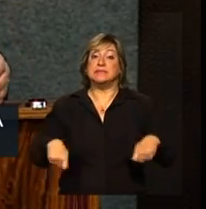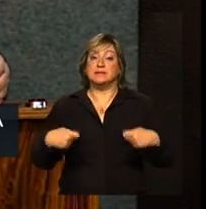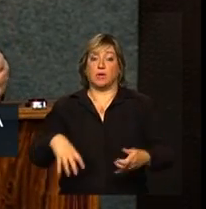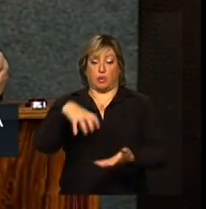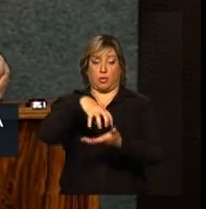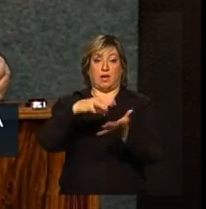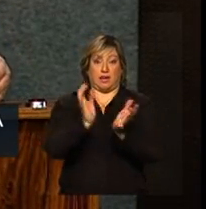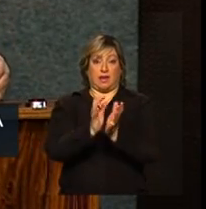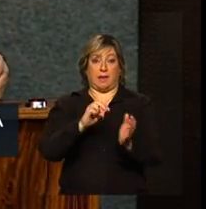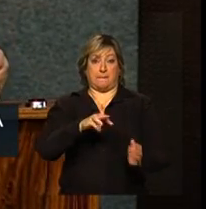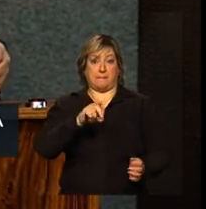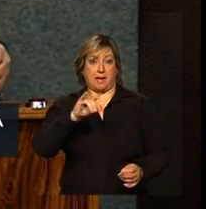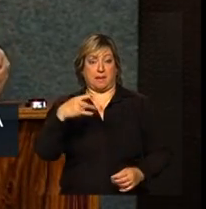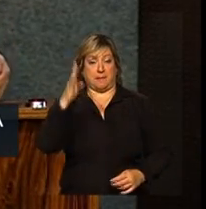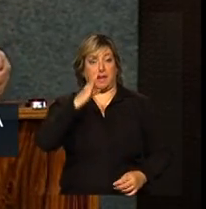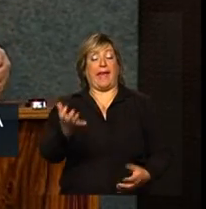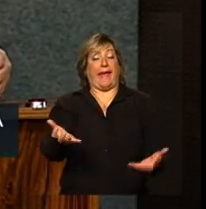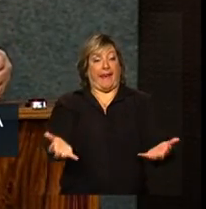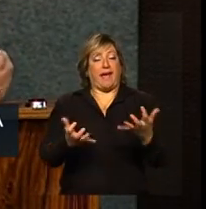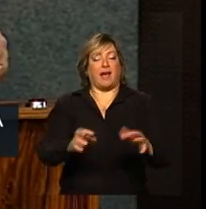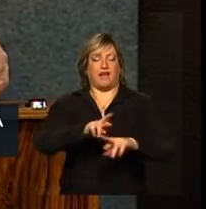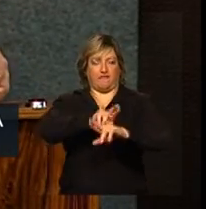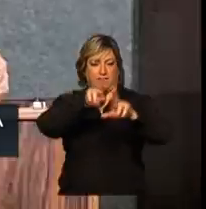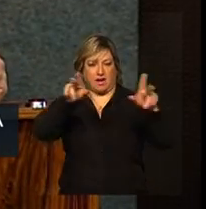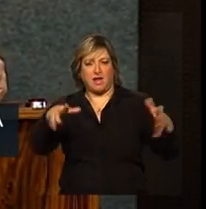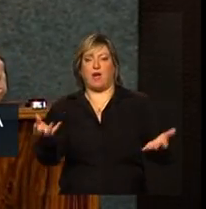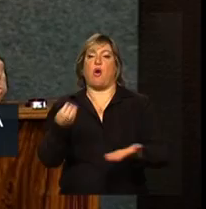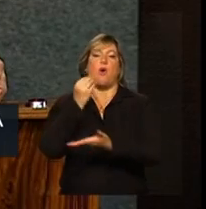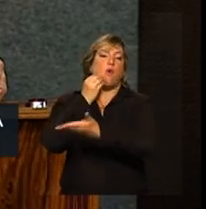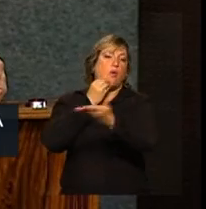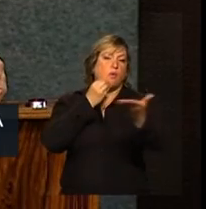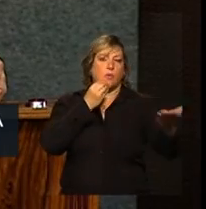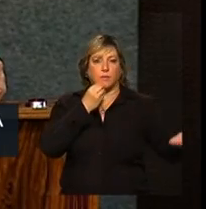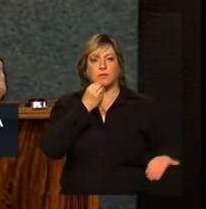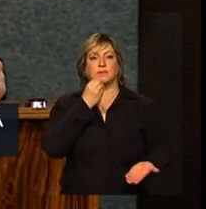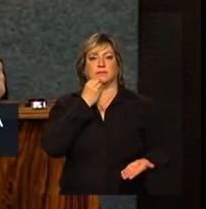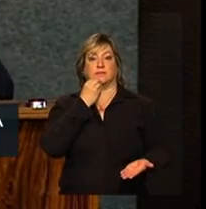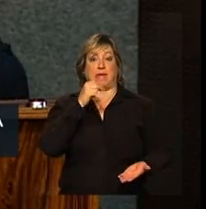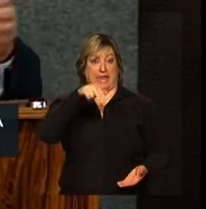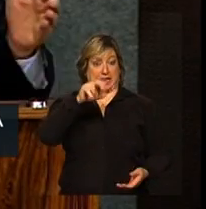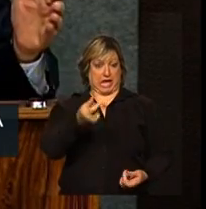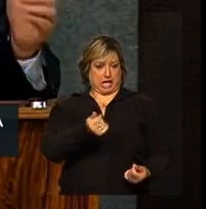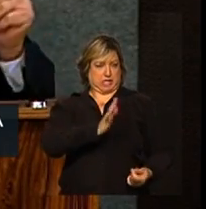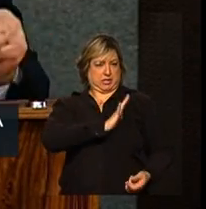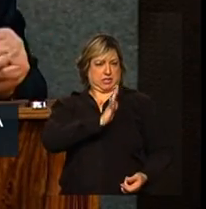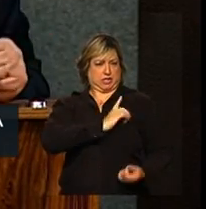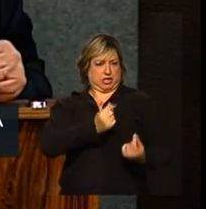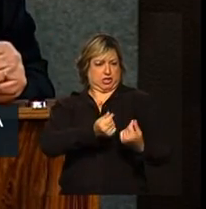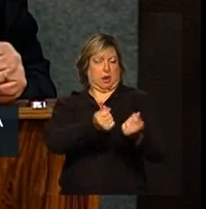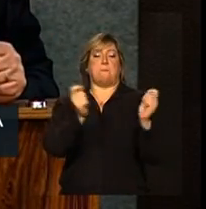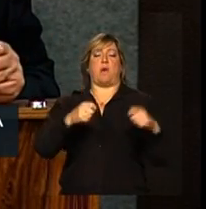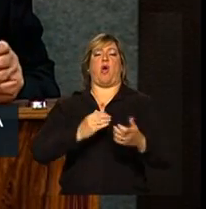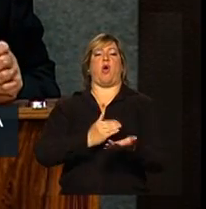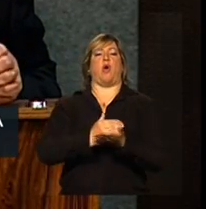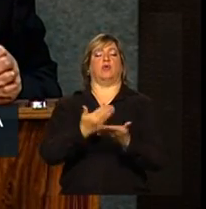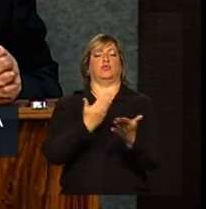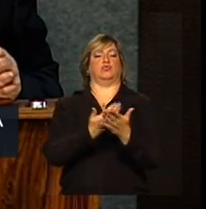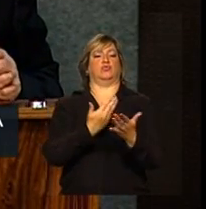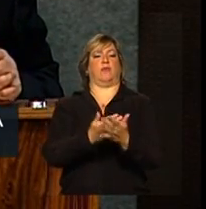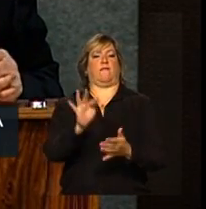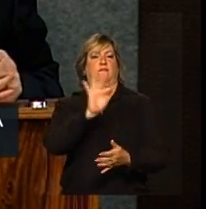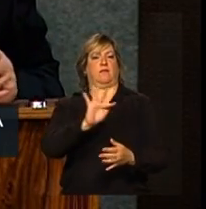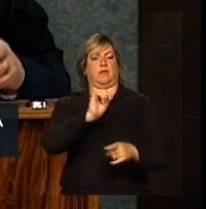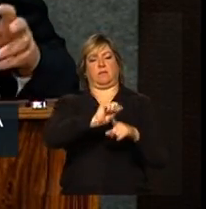média brasileira quer a diversidade de oportunidades. Quem é rico pode começar uma faculdade de